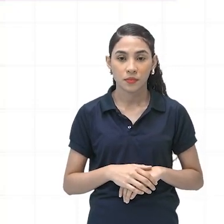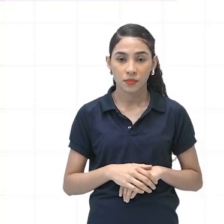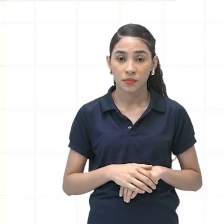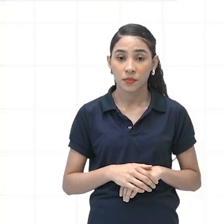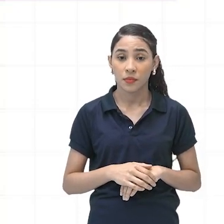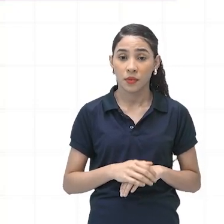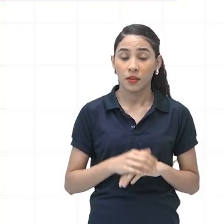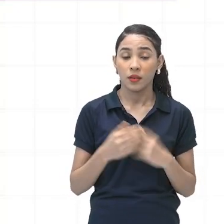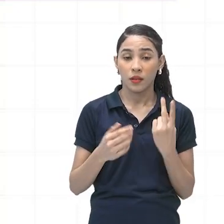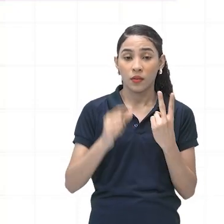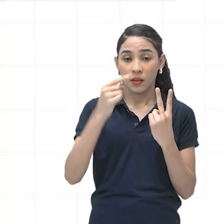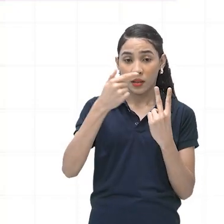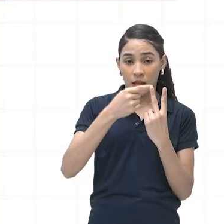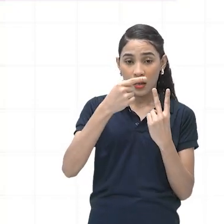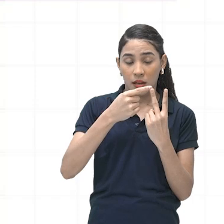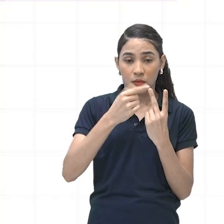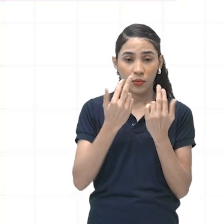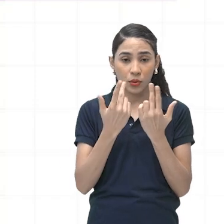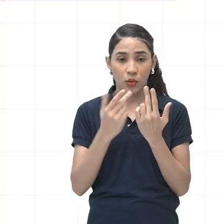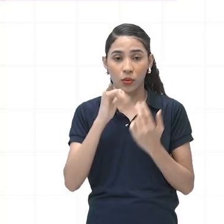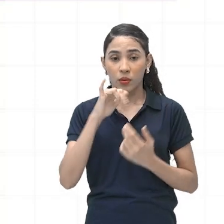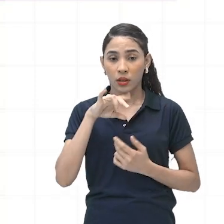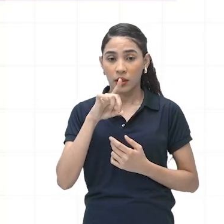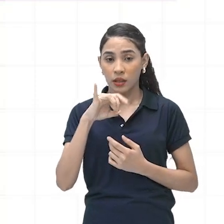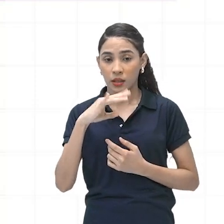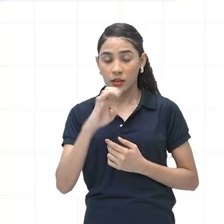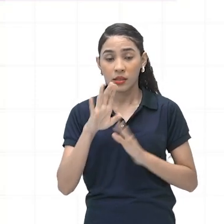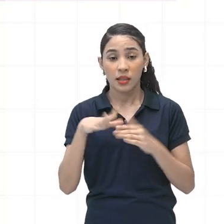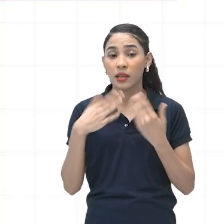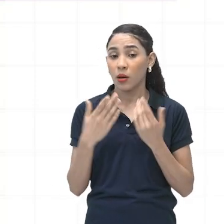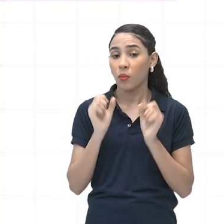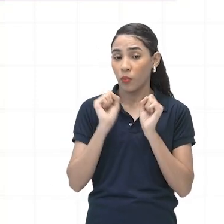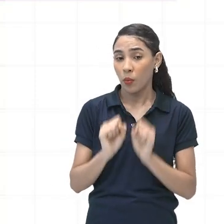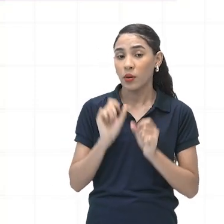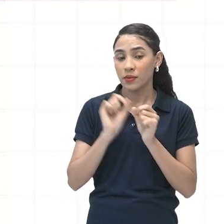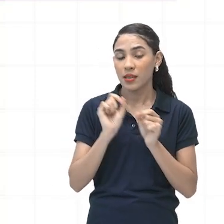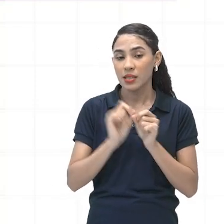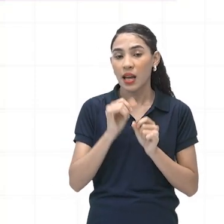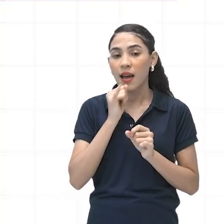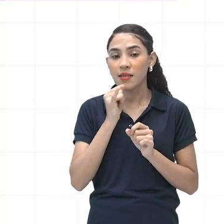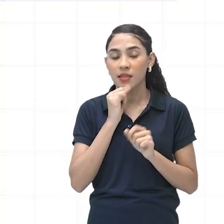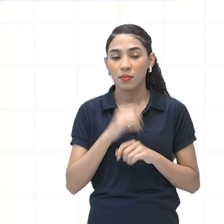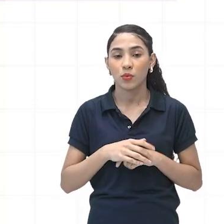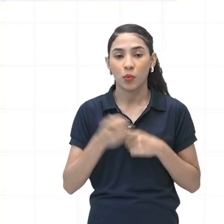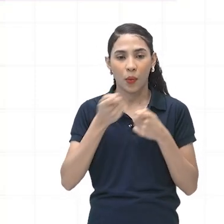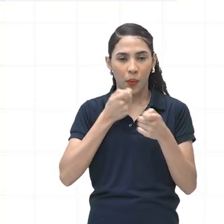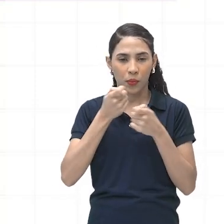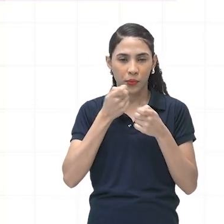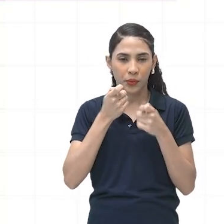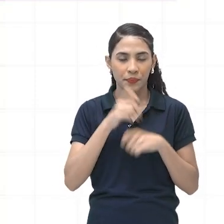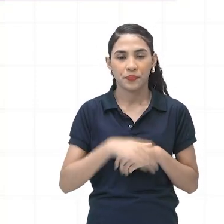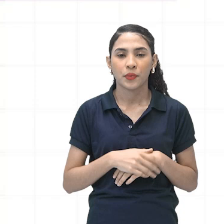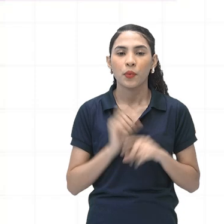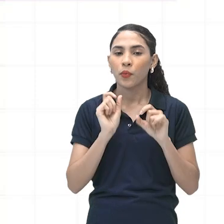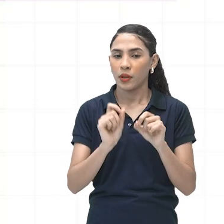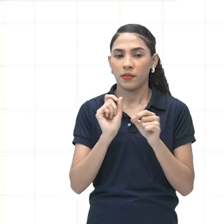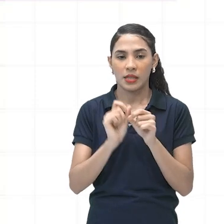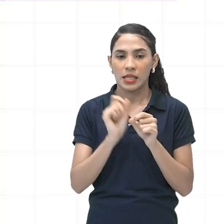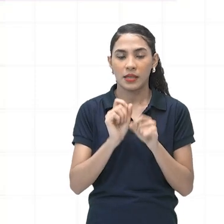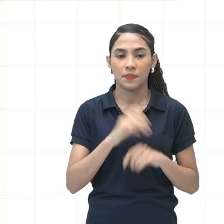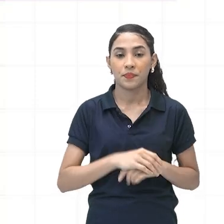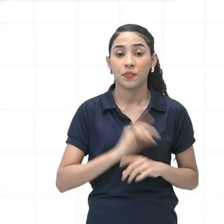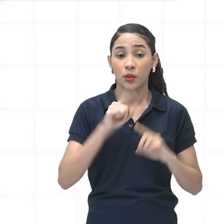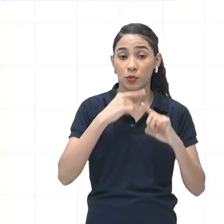o meu radical com o mesmo índice. Então, para isso, eu posso fazer essa pequena manipulação. O que é que eu vou fazer? Ou eu